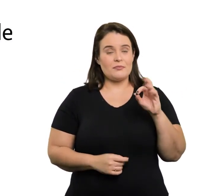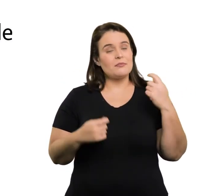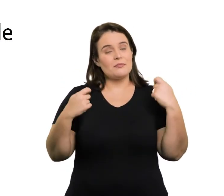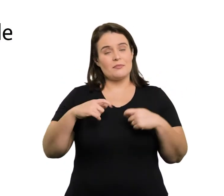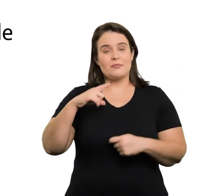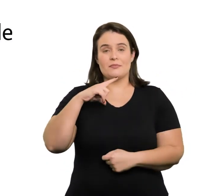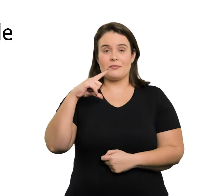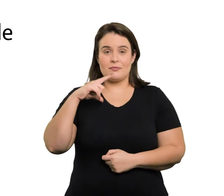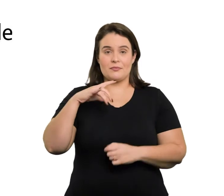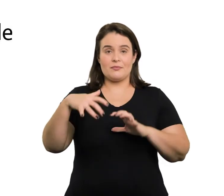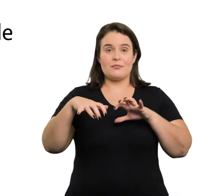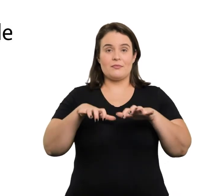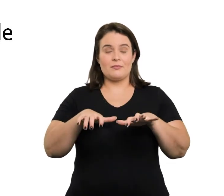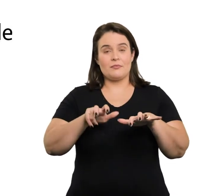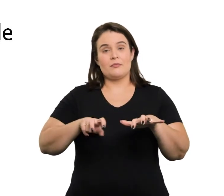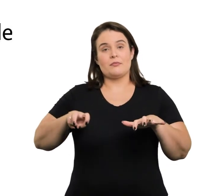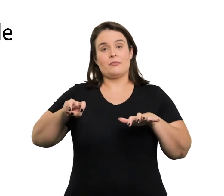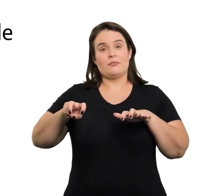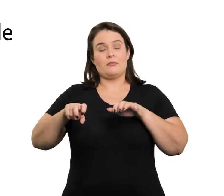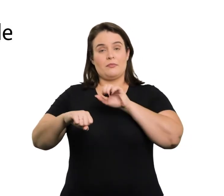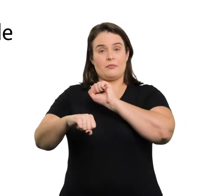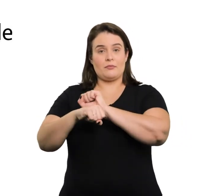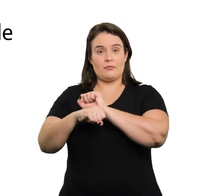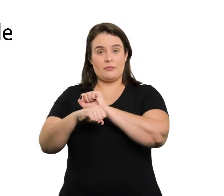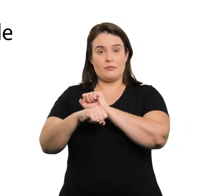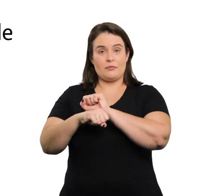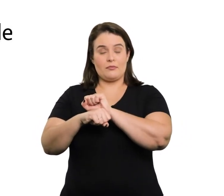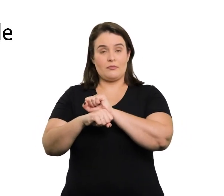8,33%, é recomendado prever áreas de